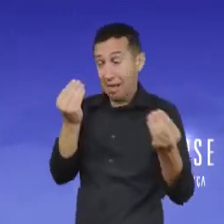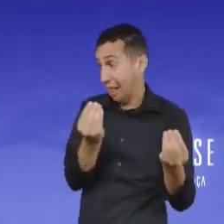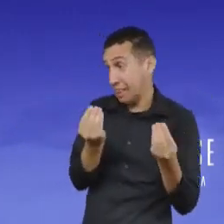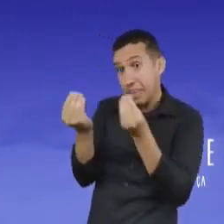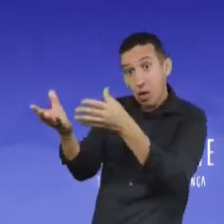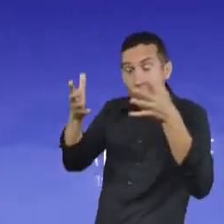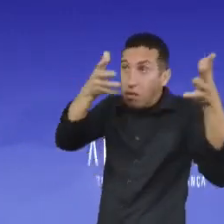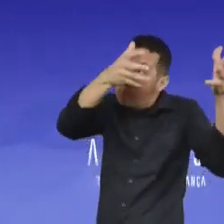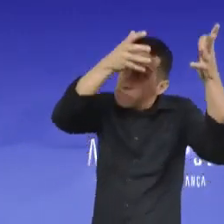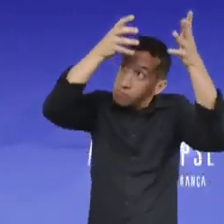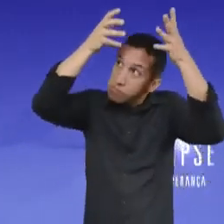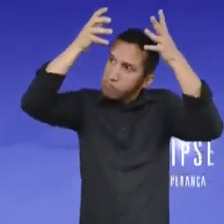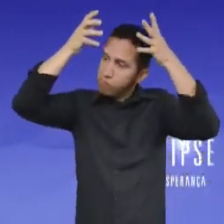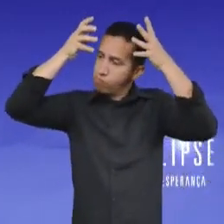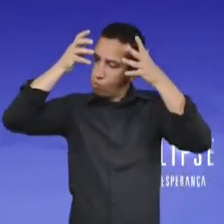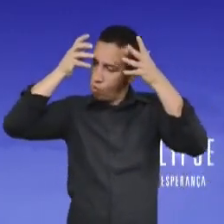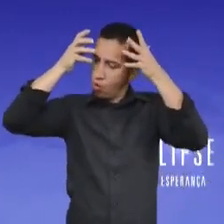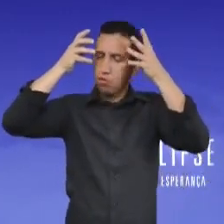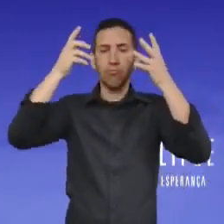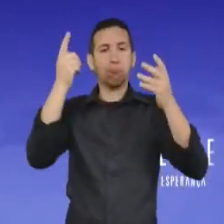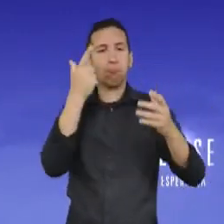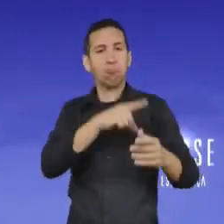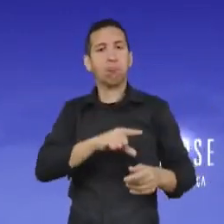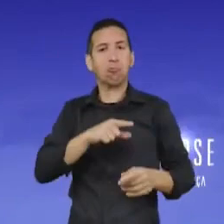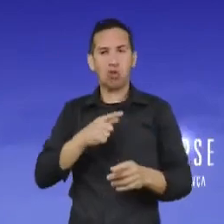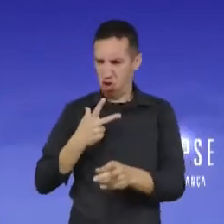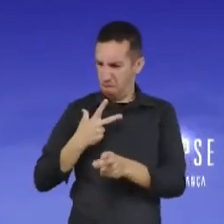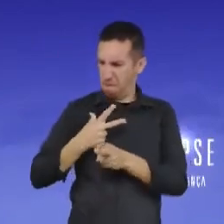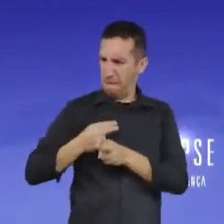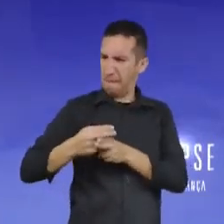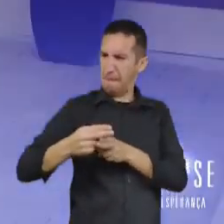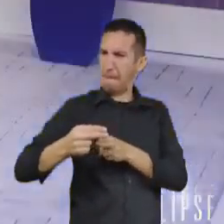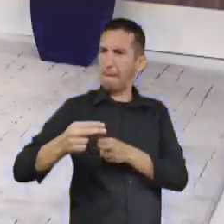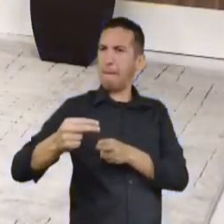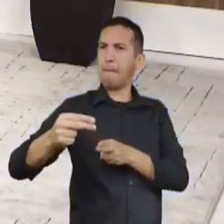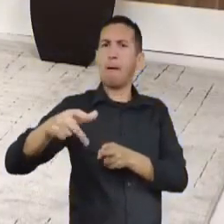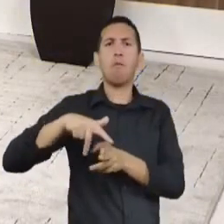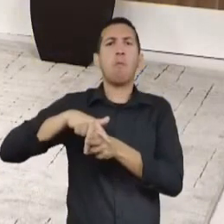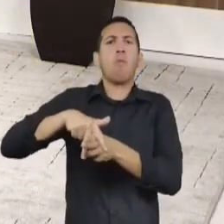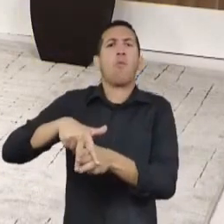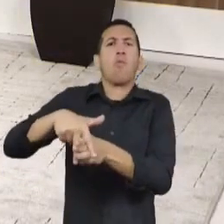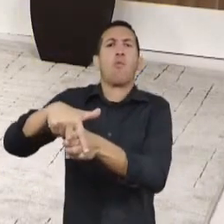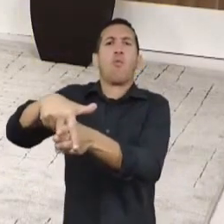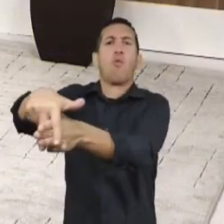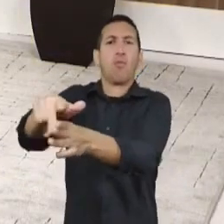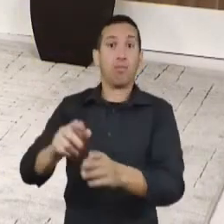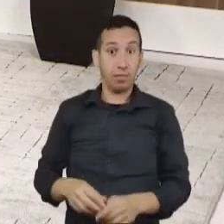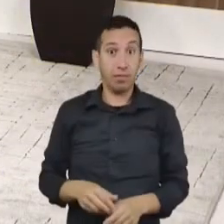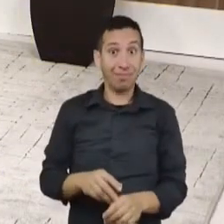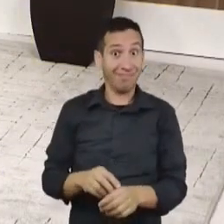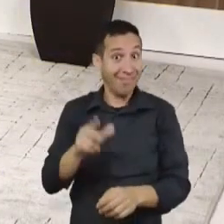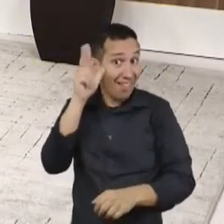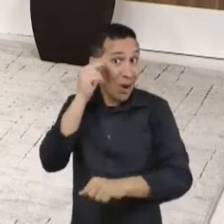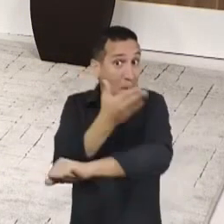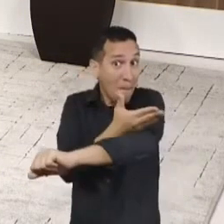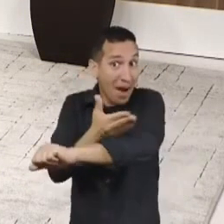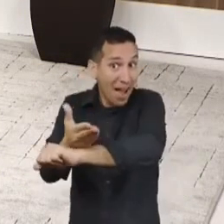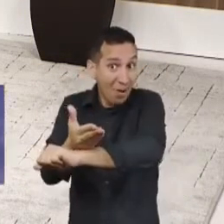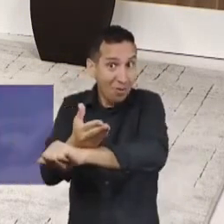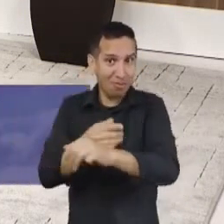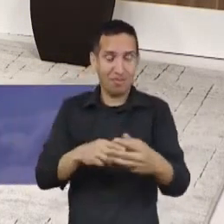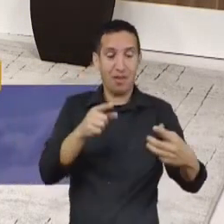coroa e ele saiu vencendo e para vencer interessante isso né veja no primeiro selo aparece um cavalo branco